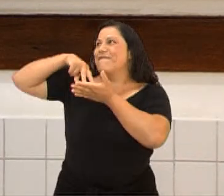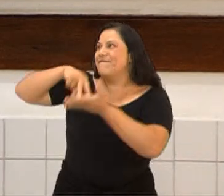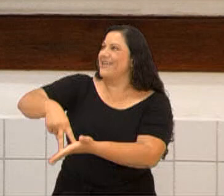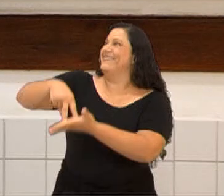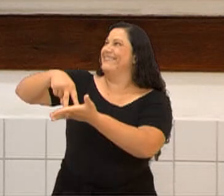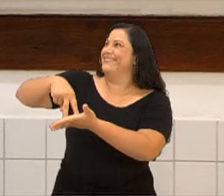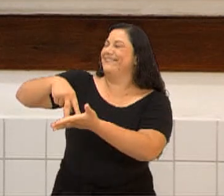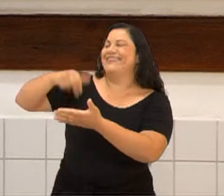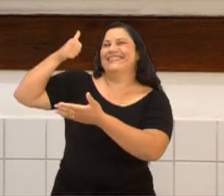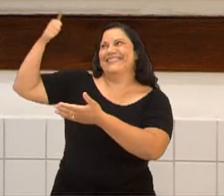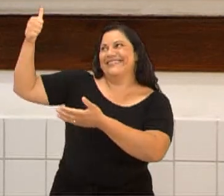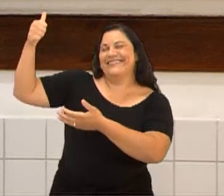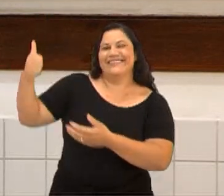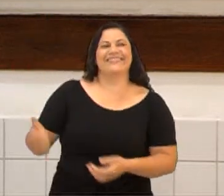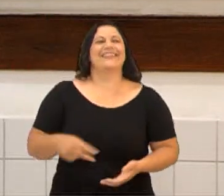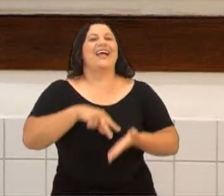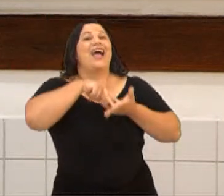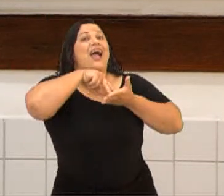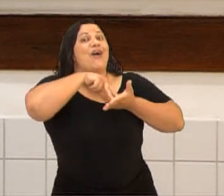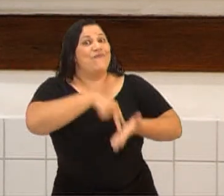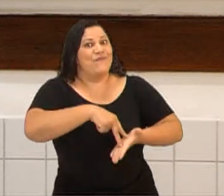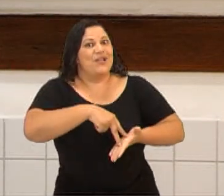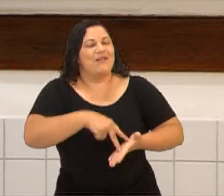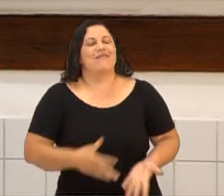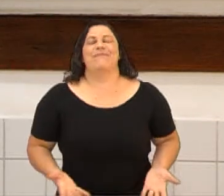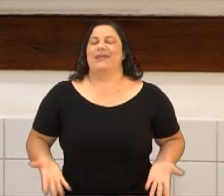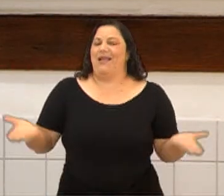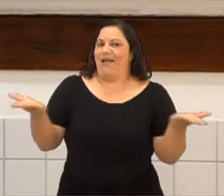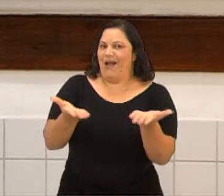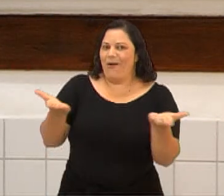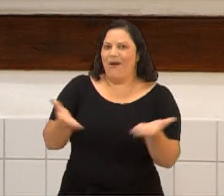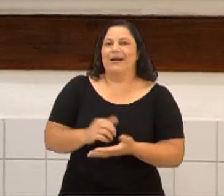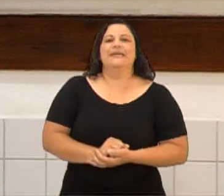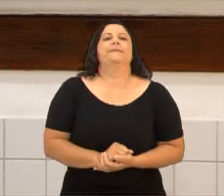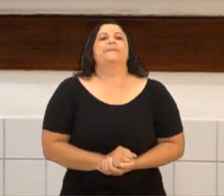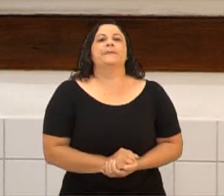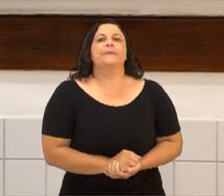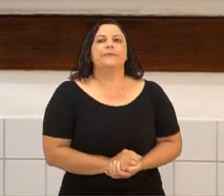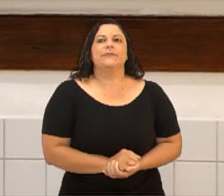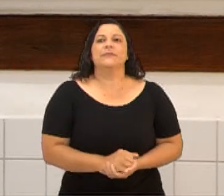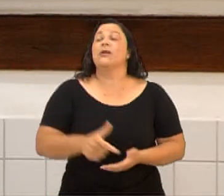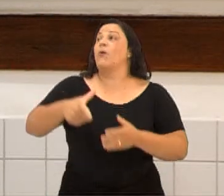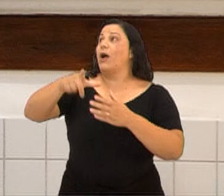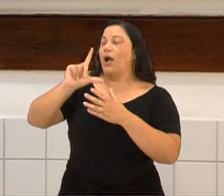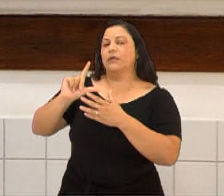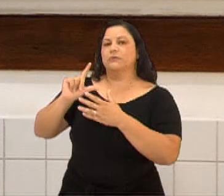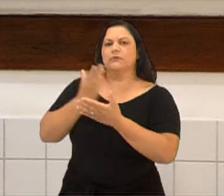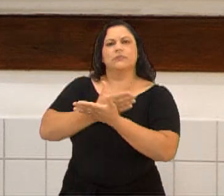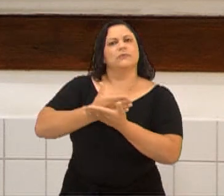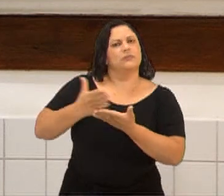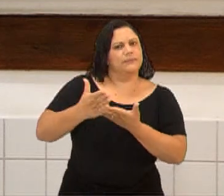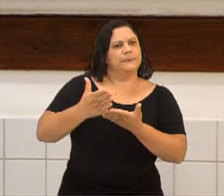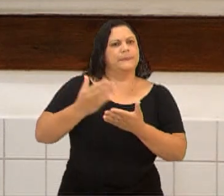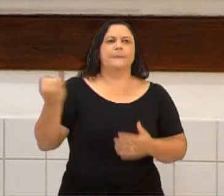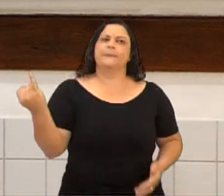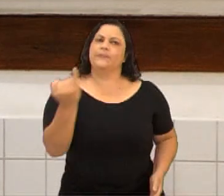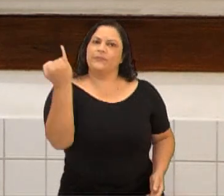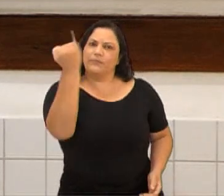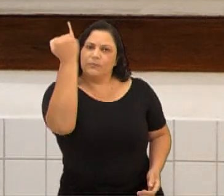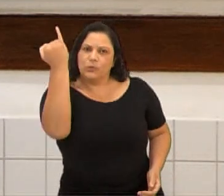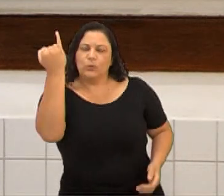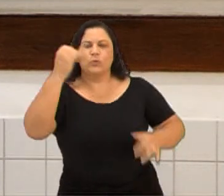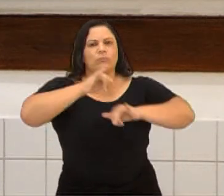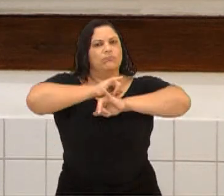forte então, hein? Gente, antes de começar a nossa aula, muito importante os